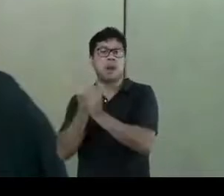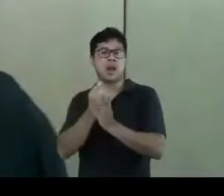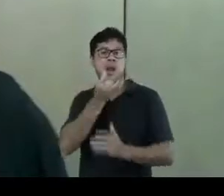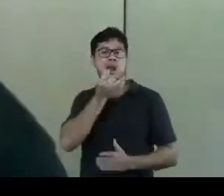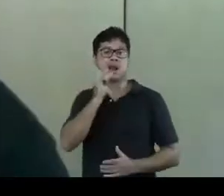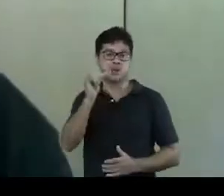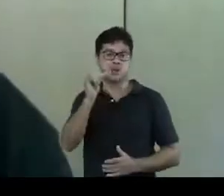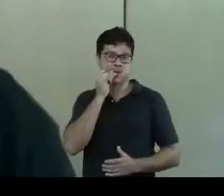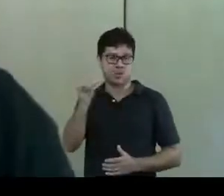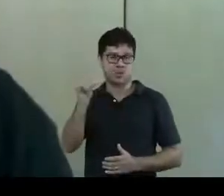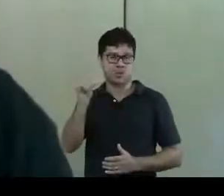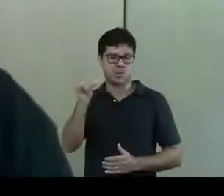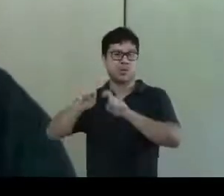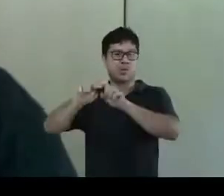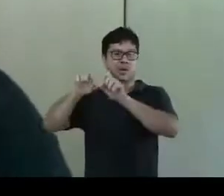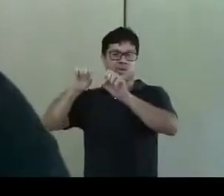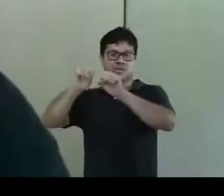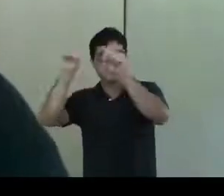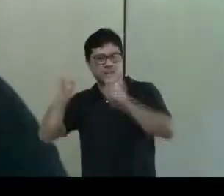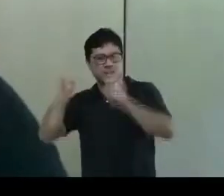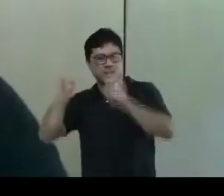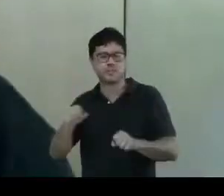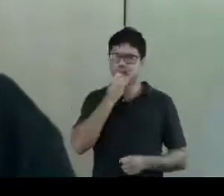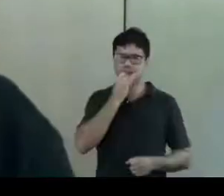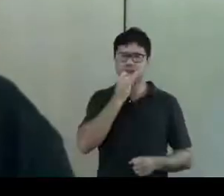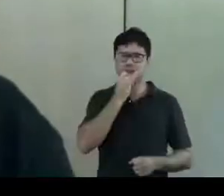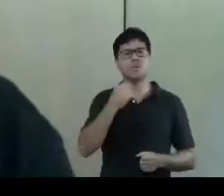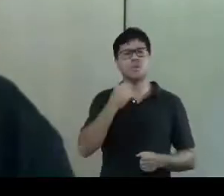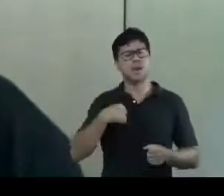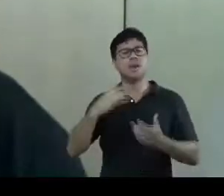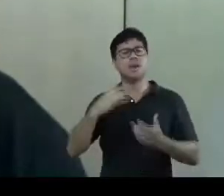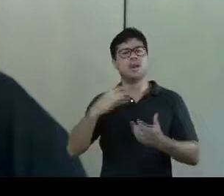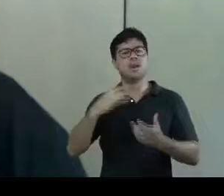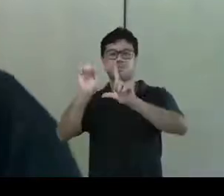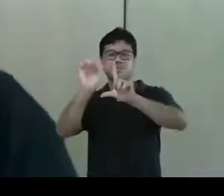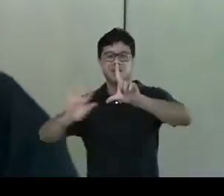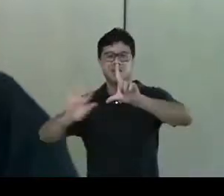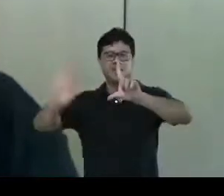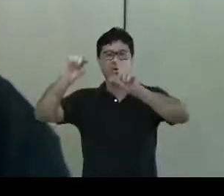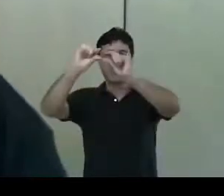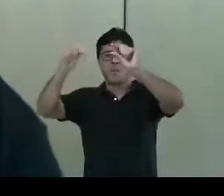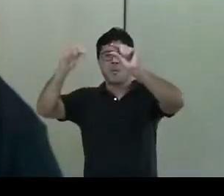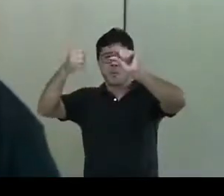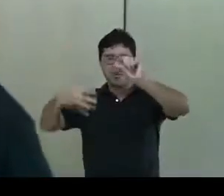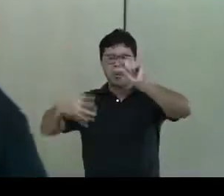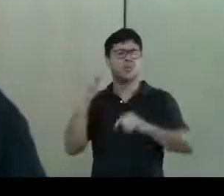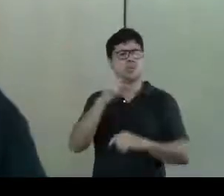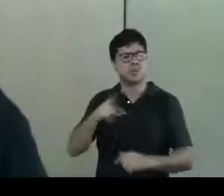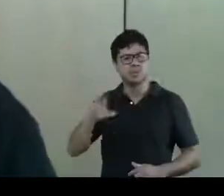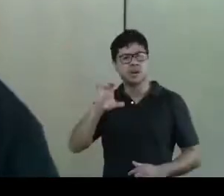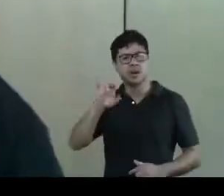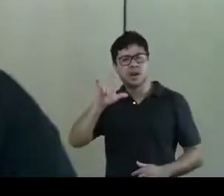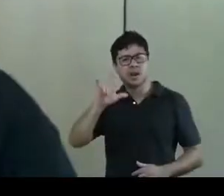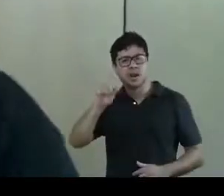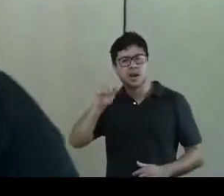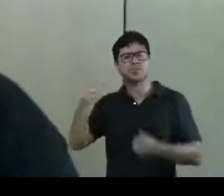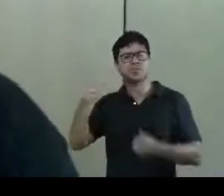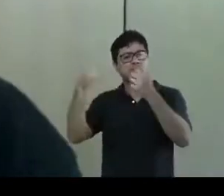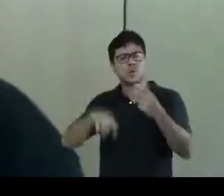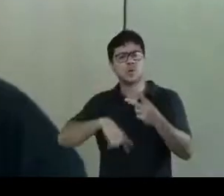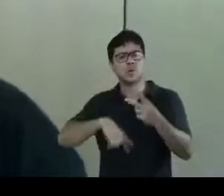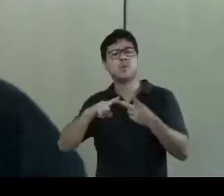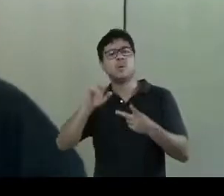automação. Né, e aqui a gente já viu alguns exemplos disso, algumas plataformas, né, trazidas tanto pela professora Cláudia quanto pela